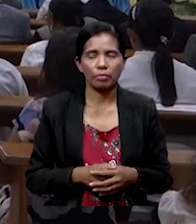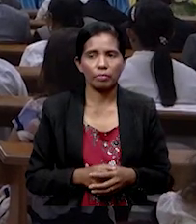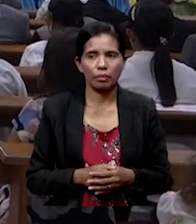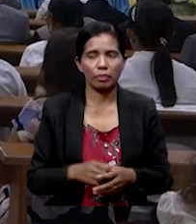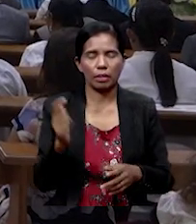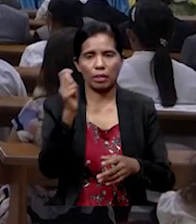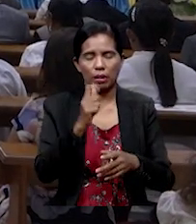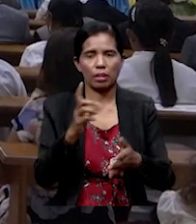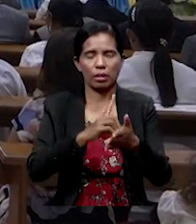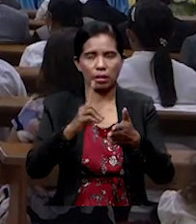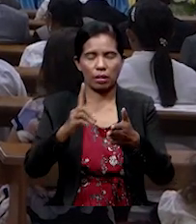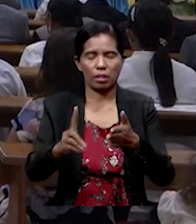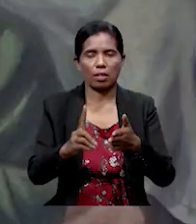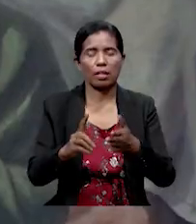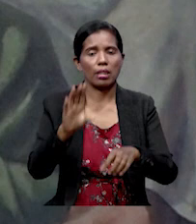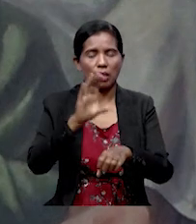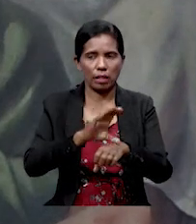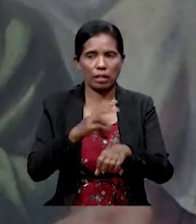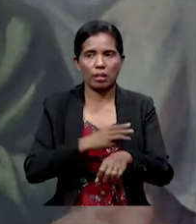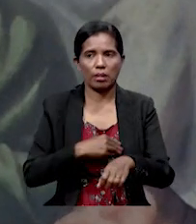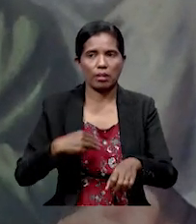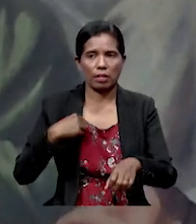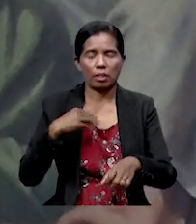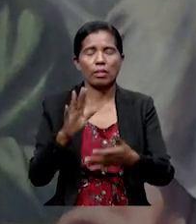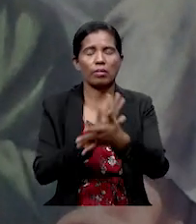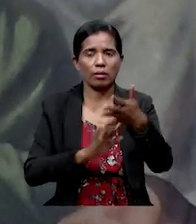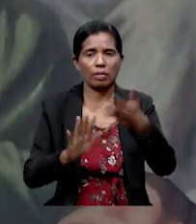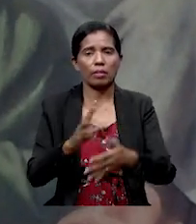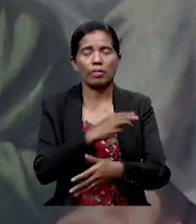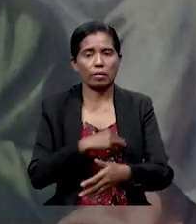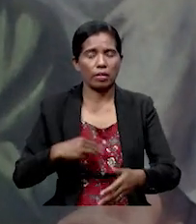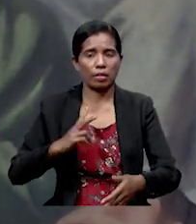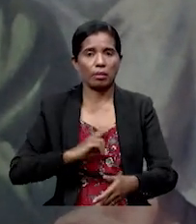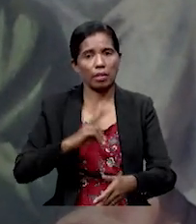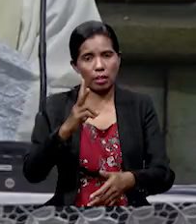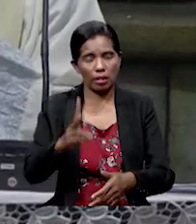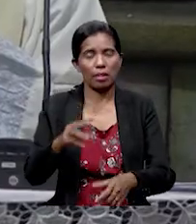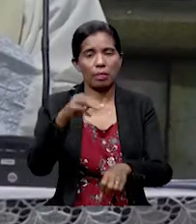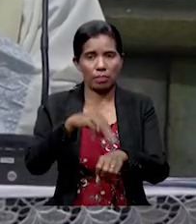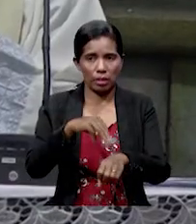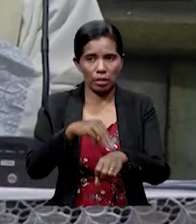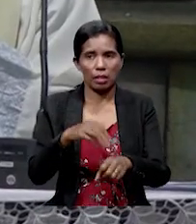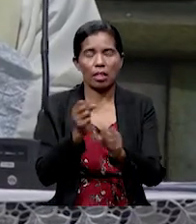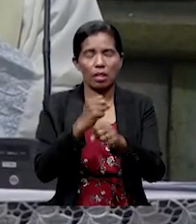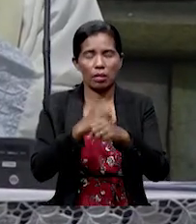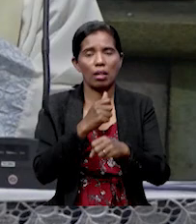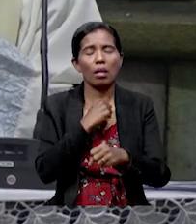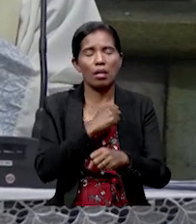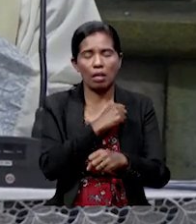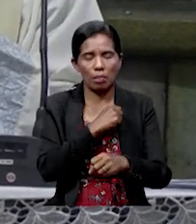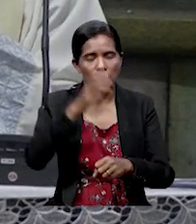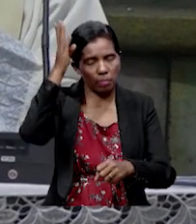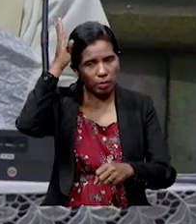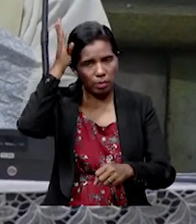Terça semana ne Paroquia Maria Auxiliadora Comoro celebra festa Nossa Senhora Auxiliadora ho misa nebe presidio si Arcebispo Metropolita Dili